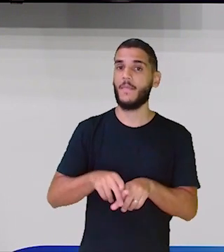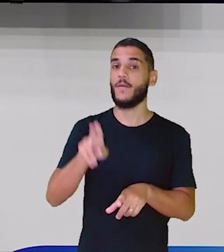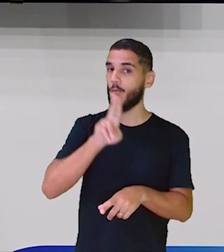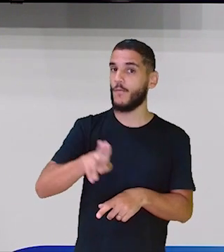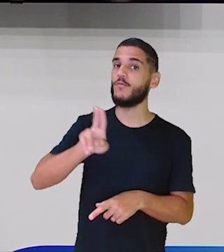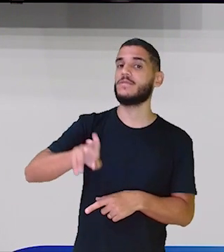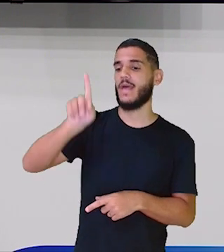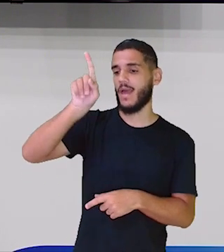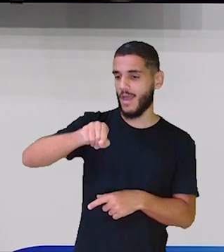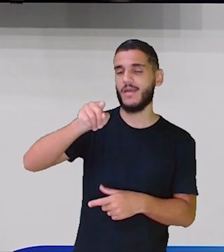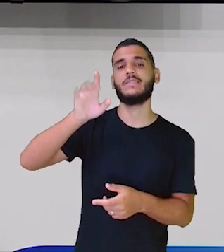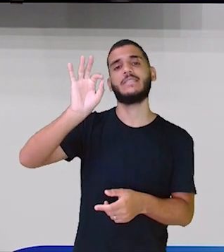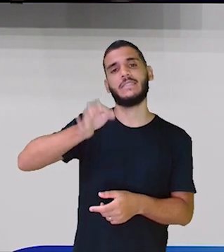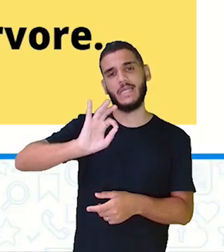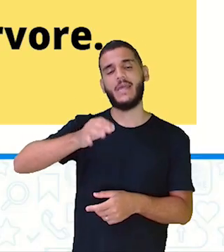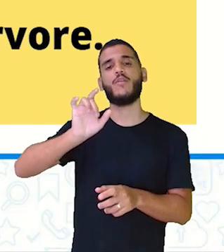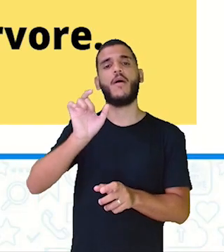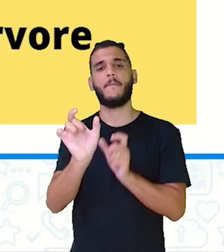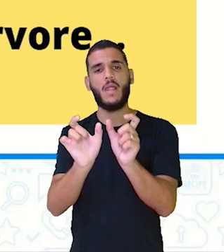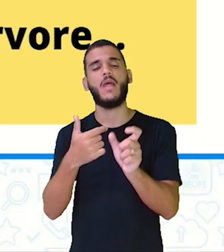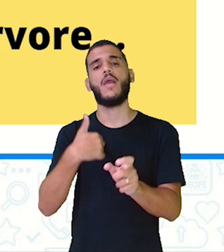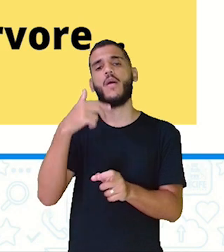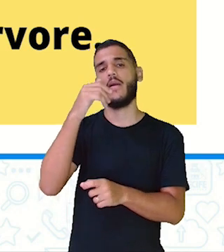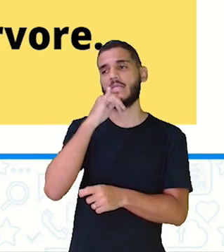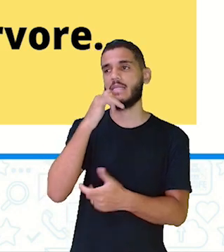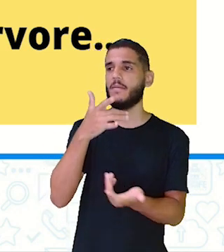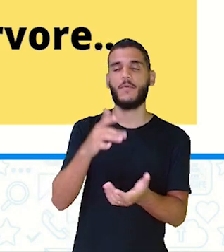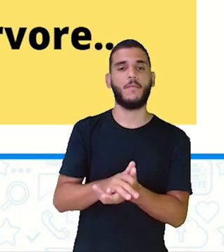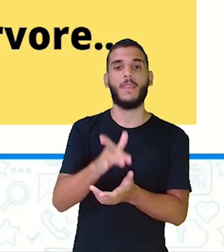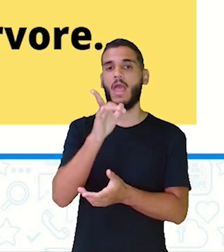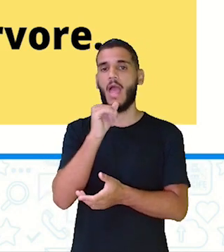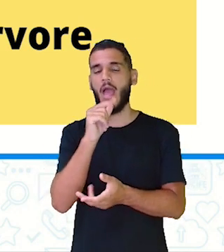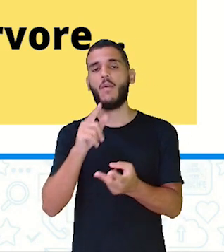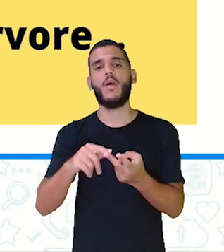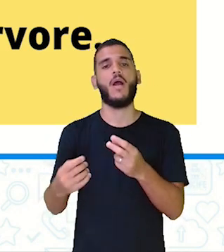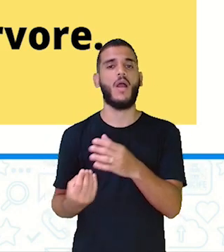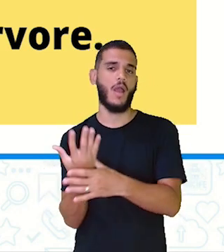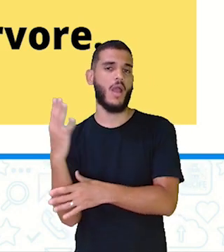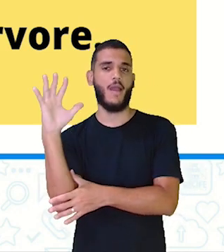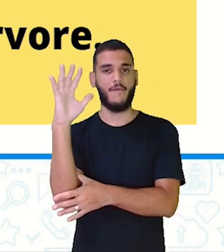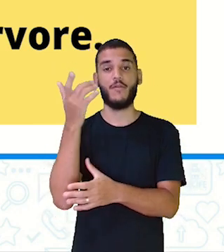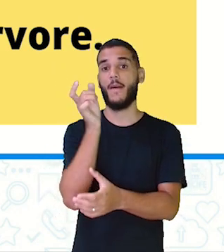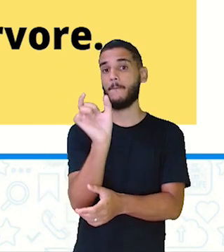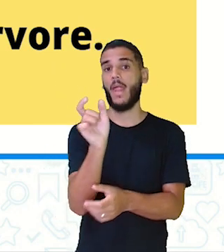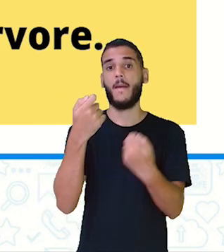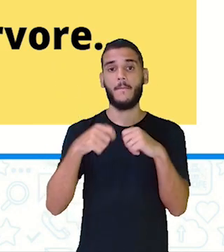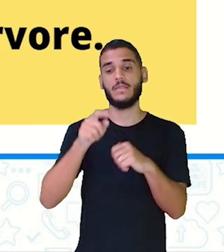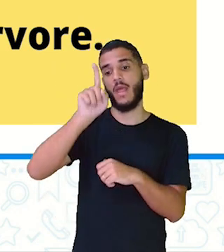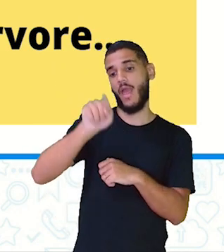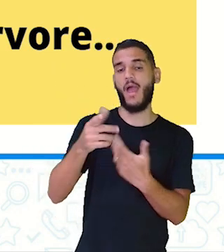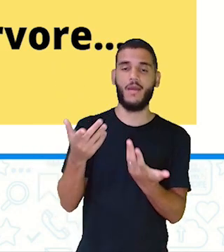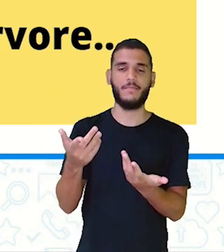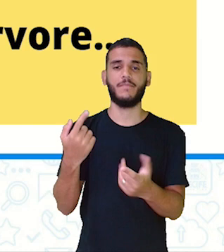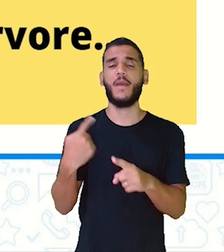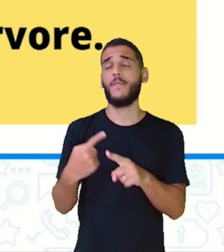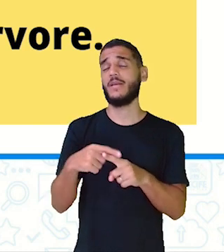Acentuar corretamente as palavras, aí eu dou o exemplo de água, árvore, pois até para algumas palavras, se você não acentua